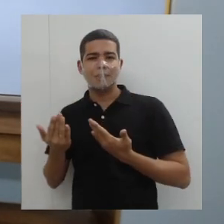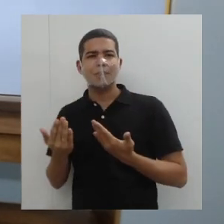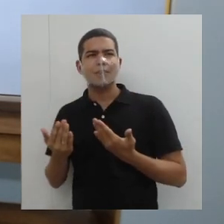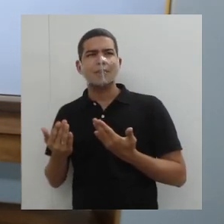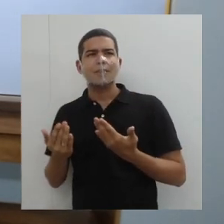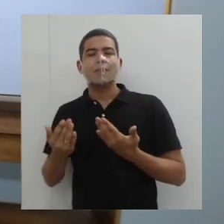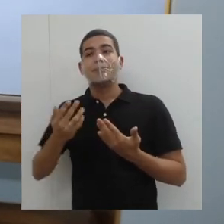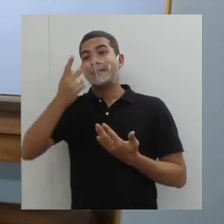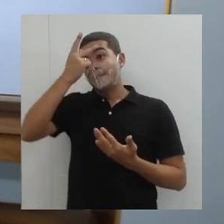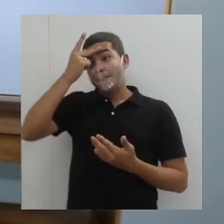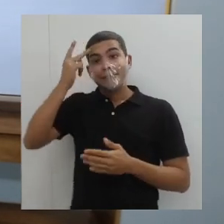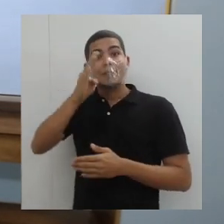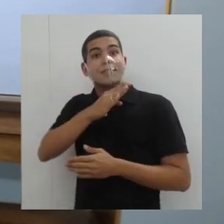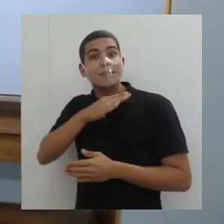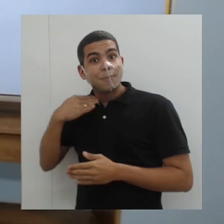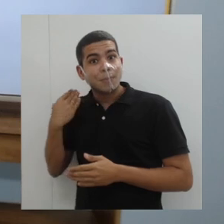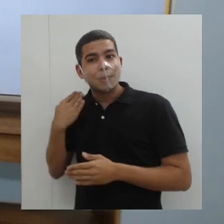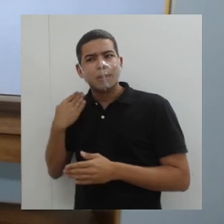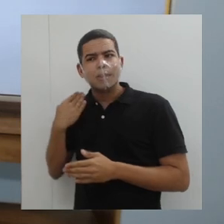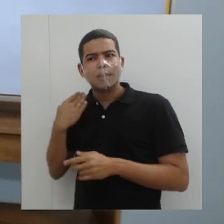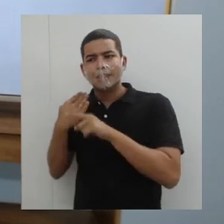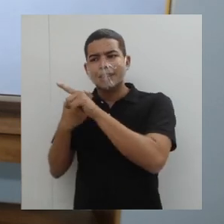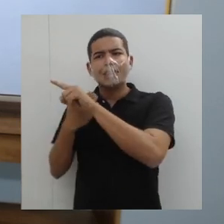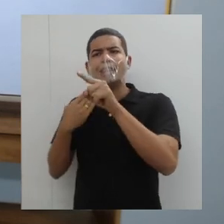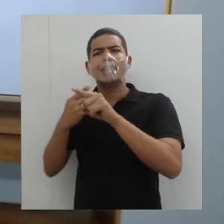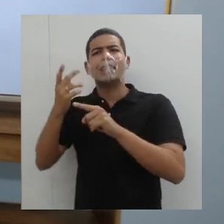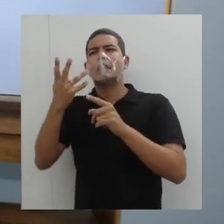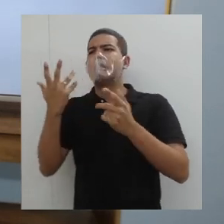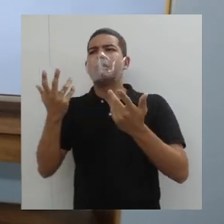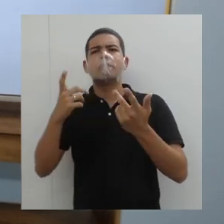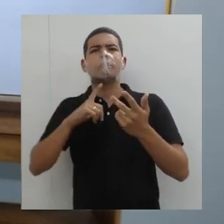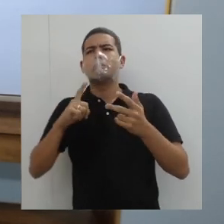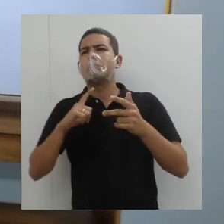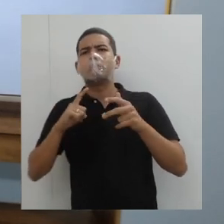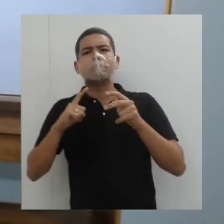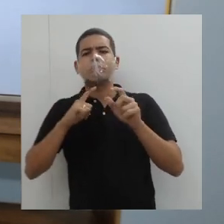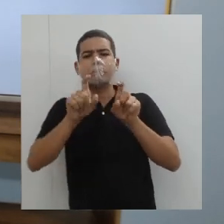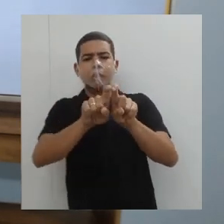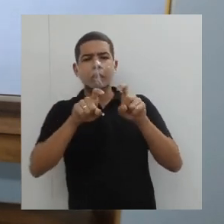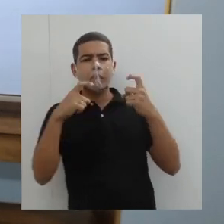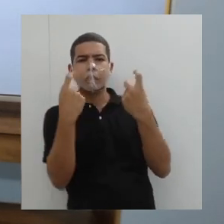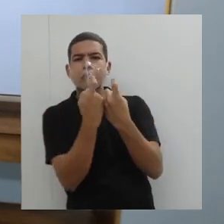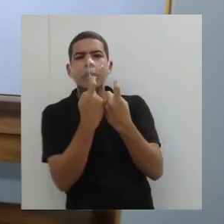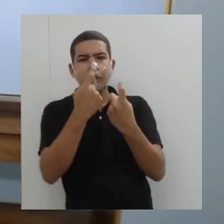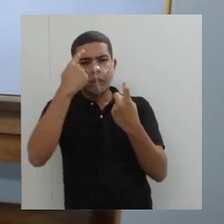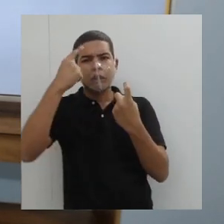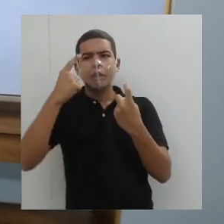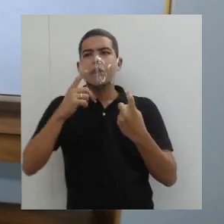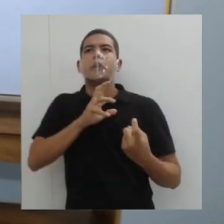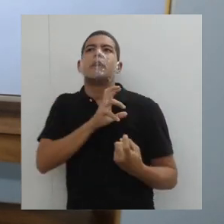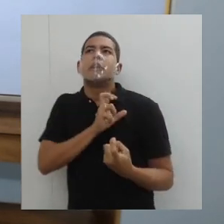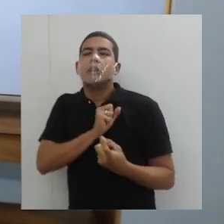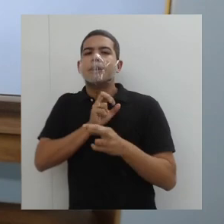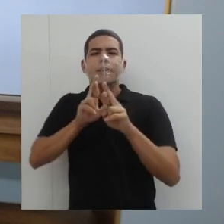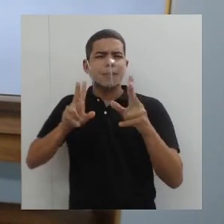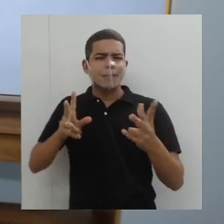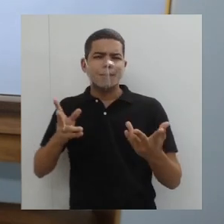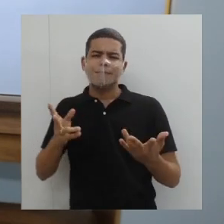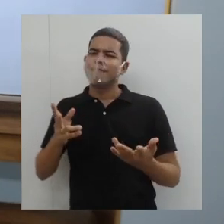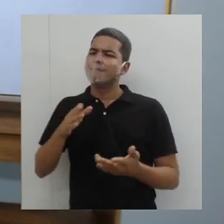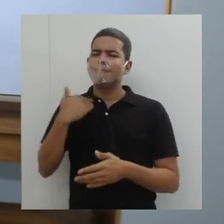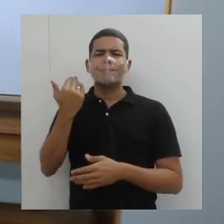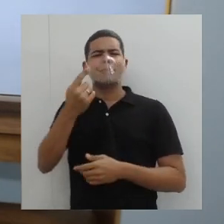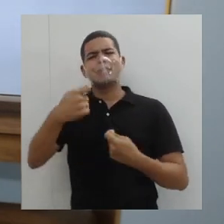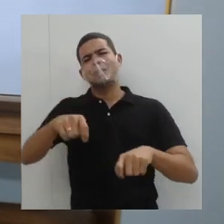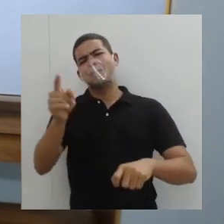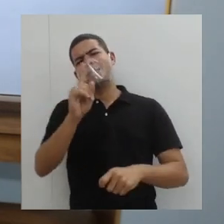Ninguém precisa morrer por conta da sua orientação, porque ama, porque é diferente, tá certo? Então a gente precisa falar